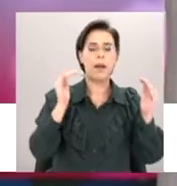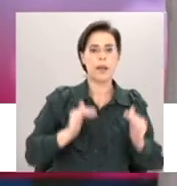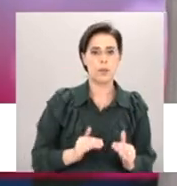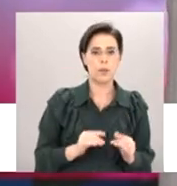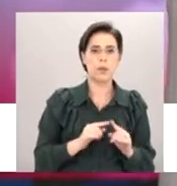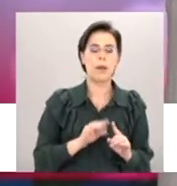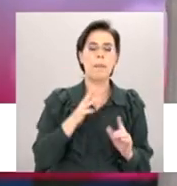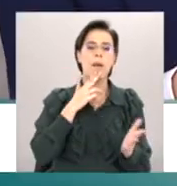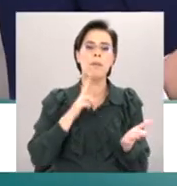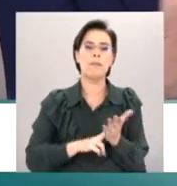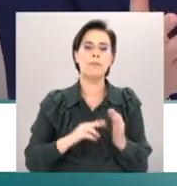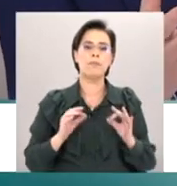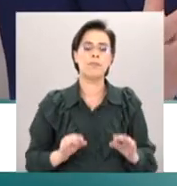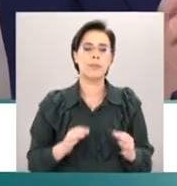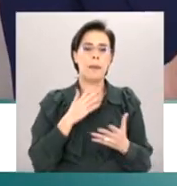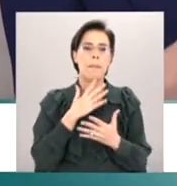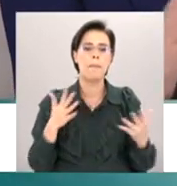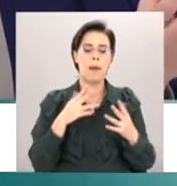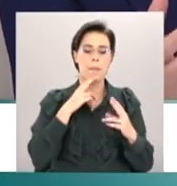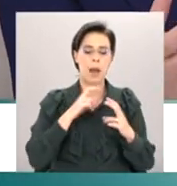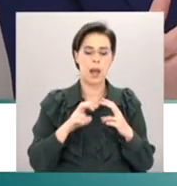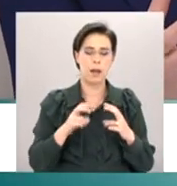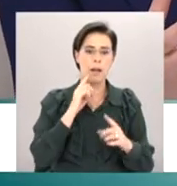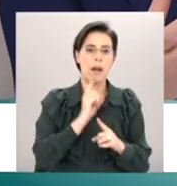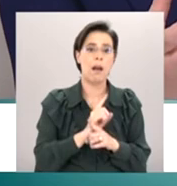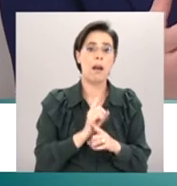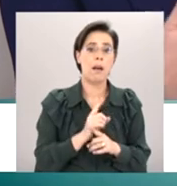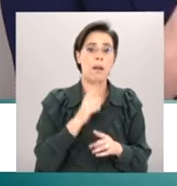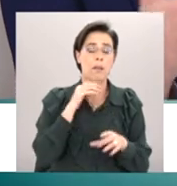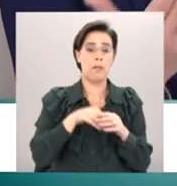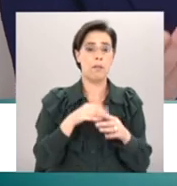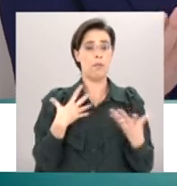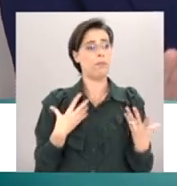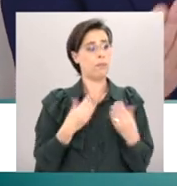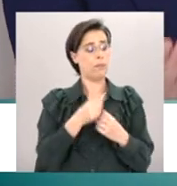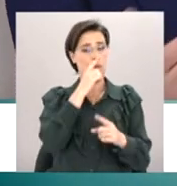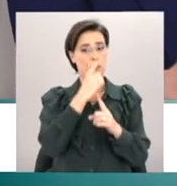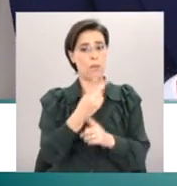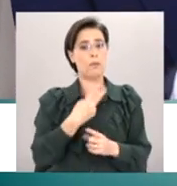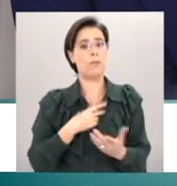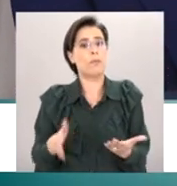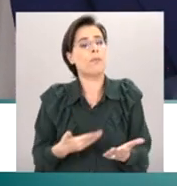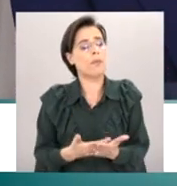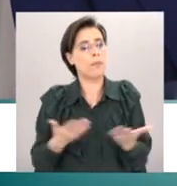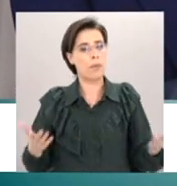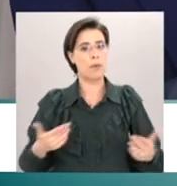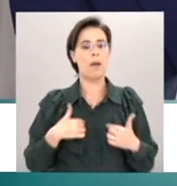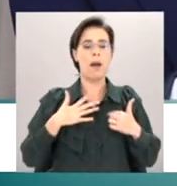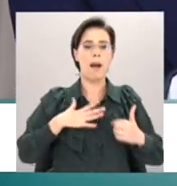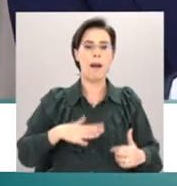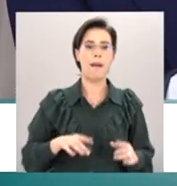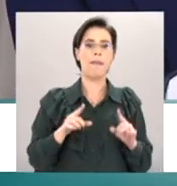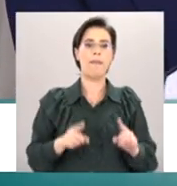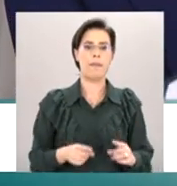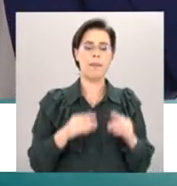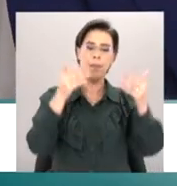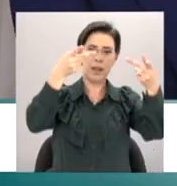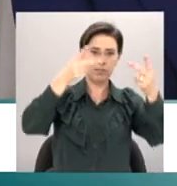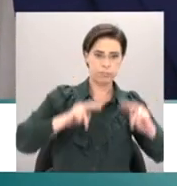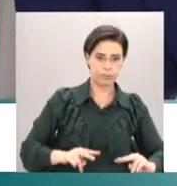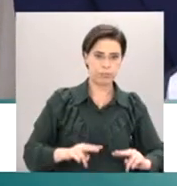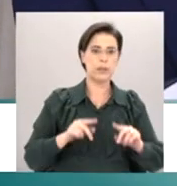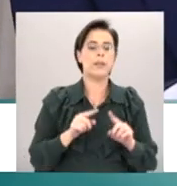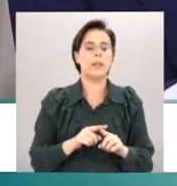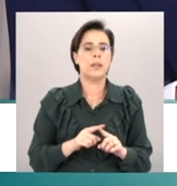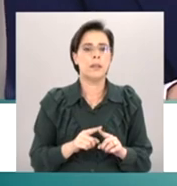reduzida mas na verdade a maior parte da energia continua a ter tributária conjunto a taxa da água e nós queremos temos de ser